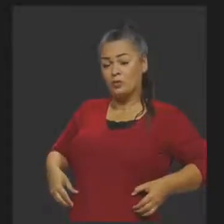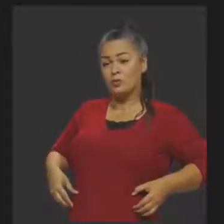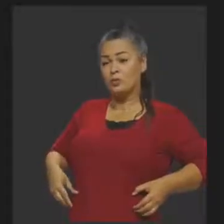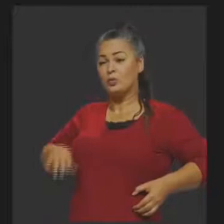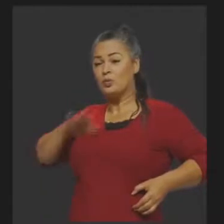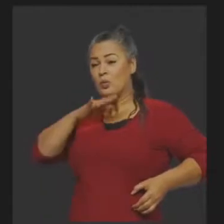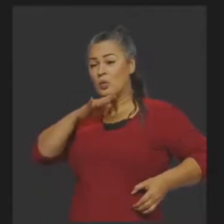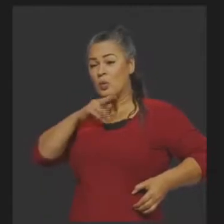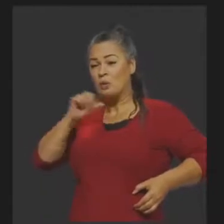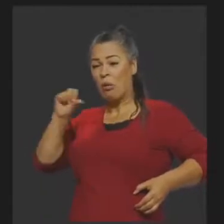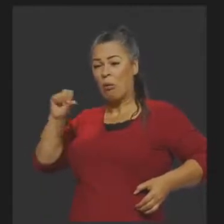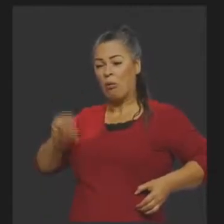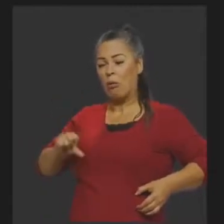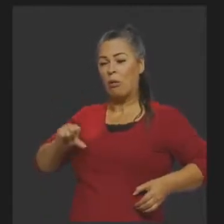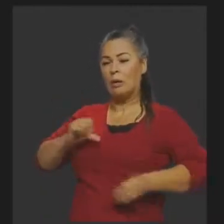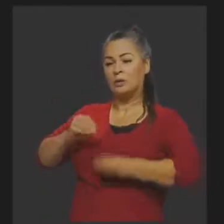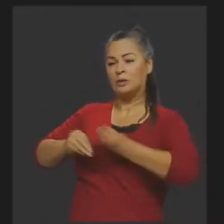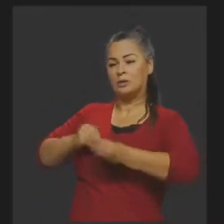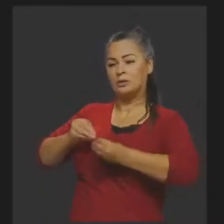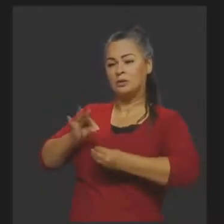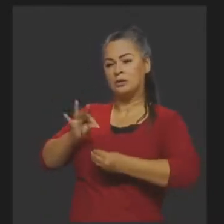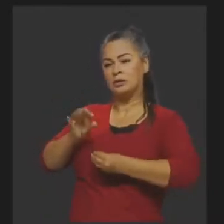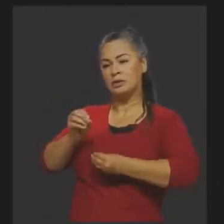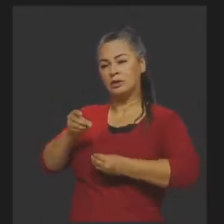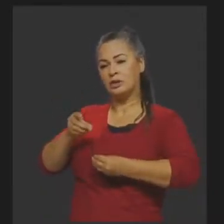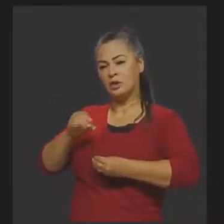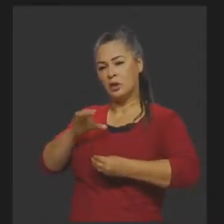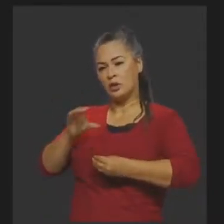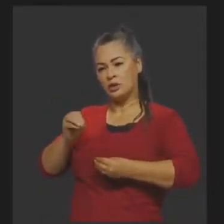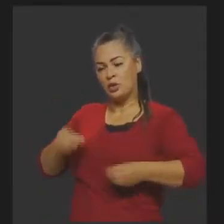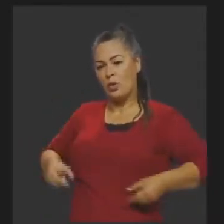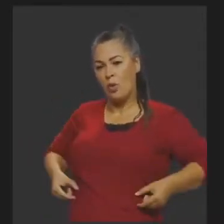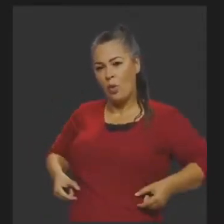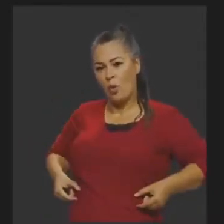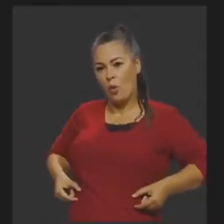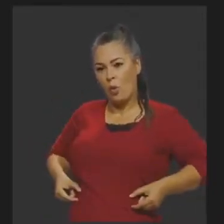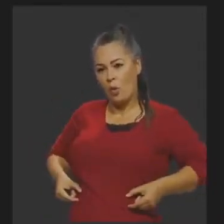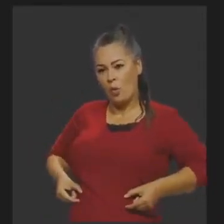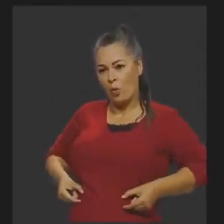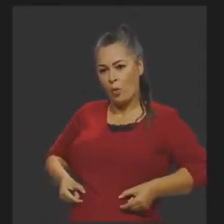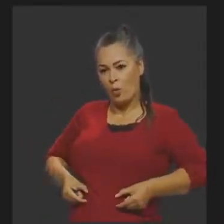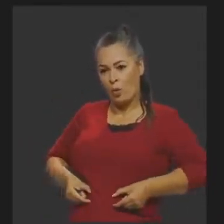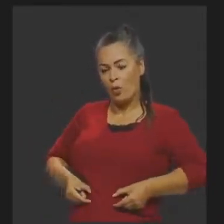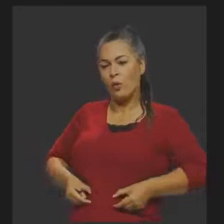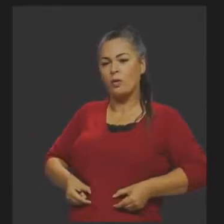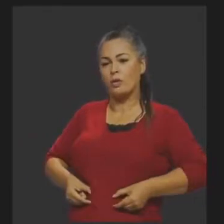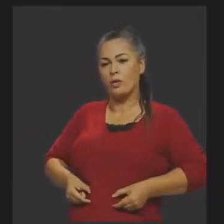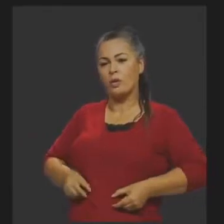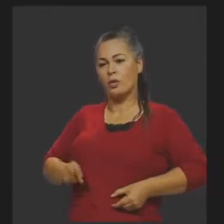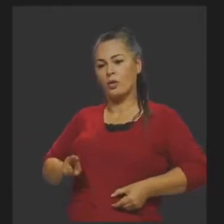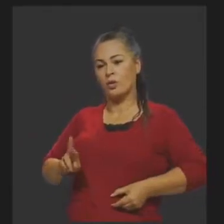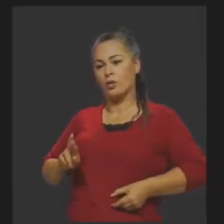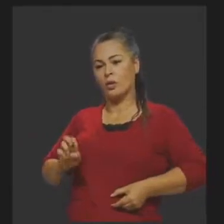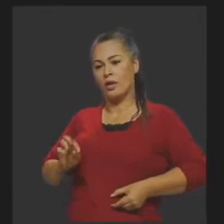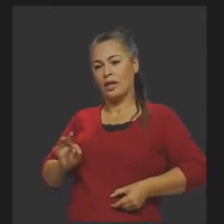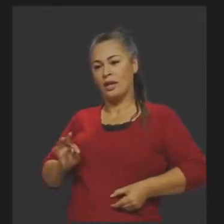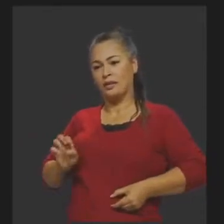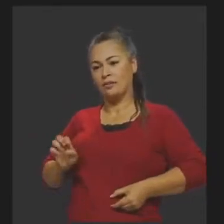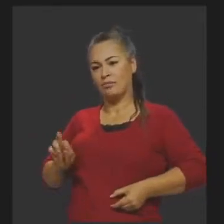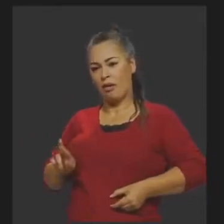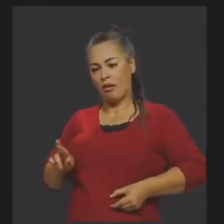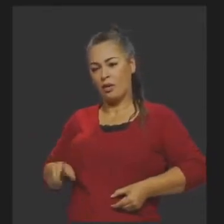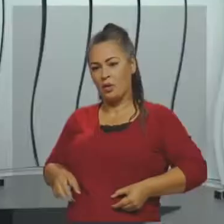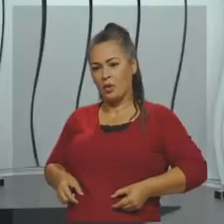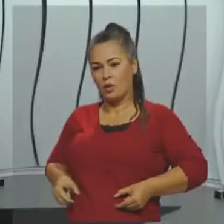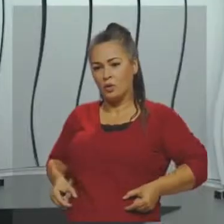os ureteres, que vão levar essa urina até a bexiga. Da bexiga, essa urina, quando a bexiga não aguentar